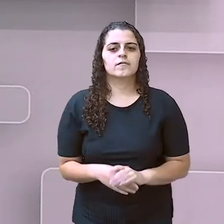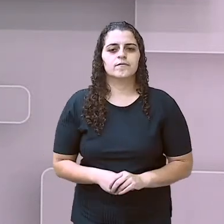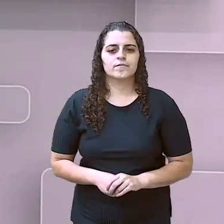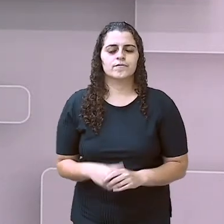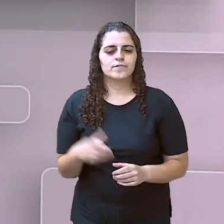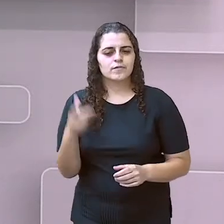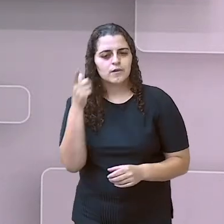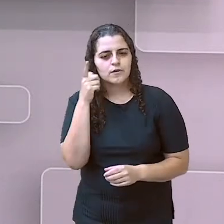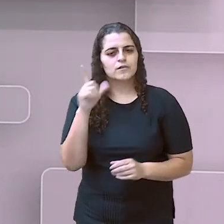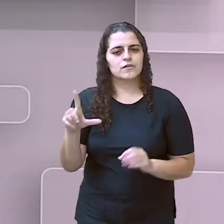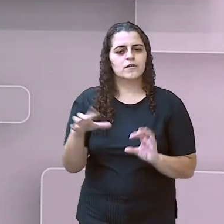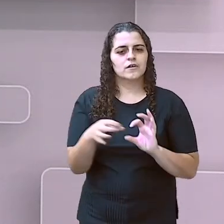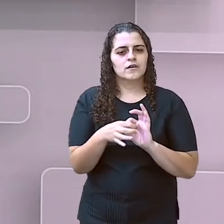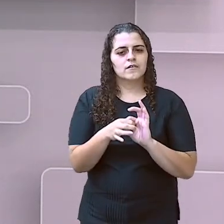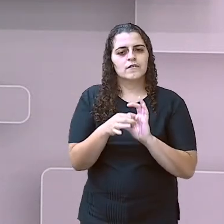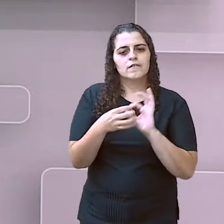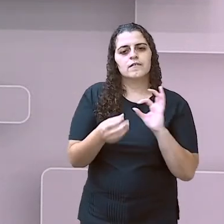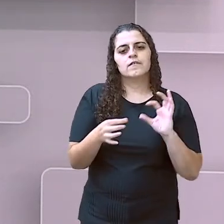eles